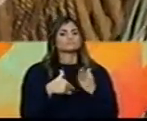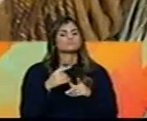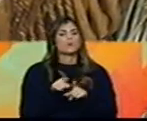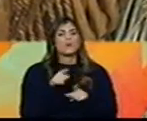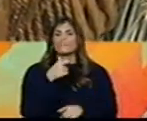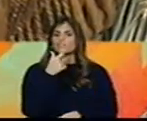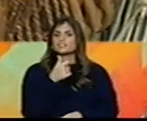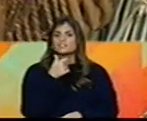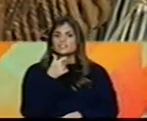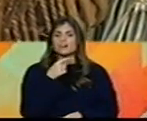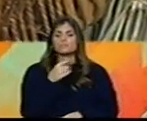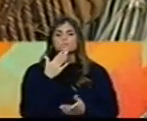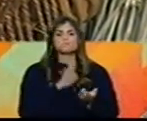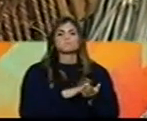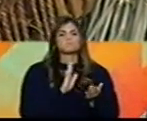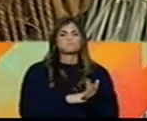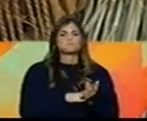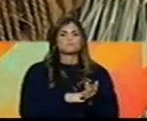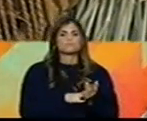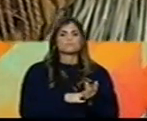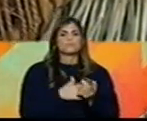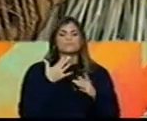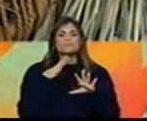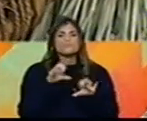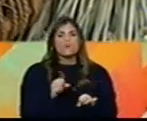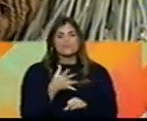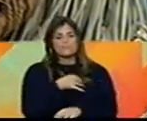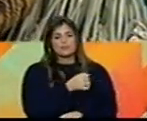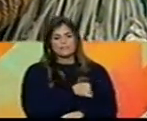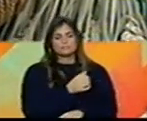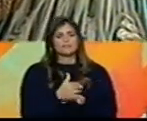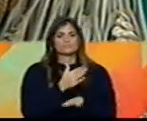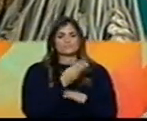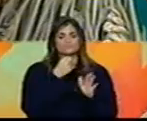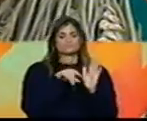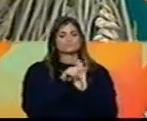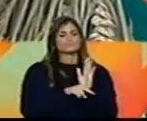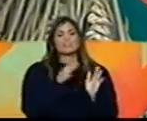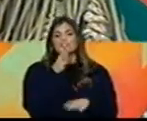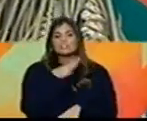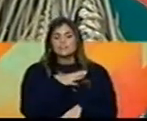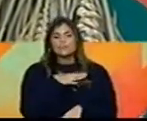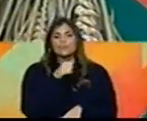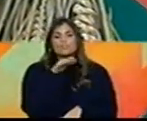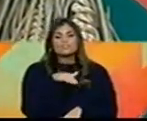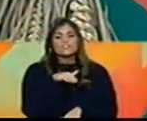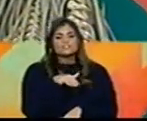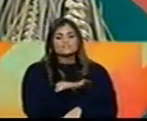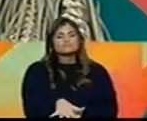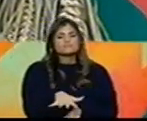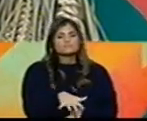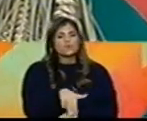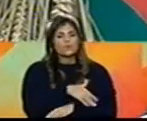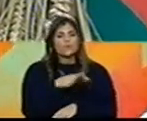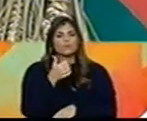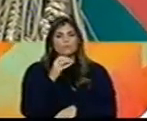A parte da restauração e confeitaria é por encomendas e takeaway. Certo. Antes de voltarmos à receita, diga-me só onde fica exatamente? Na Rua do